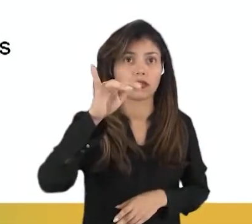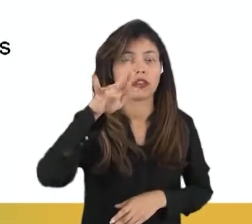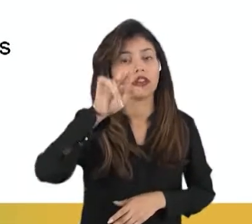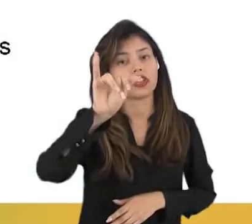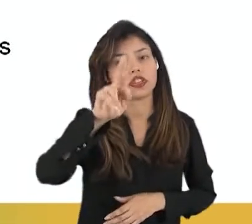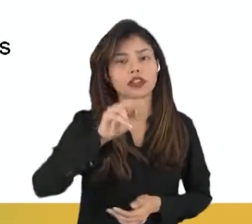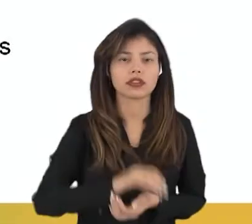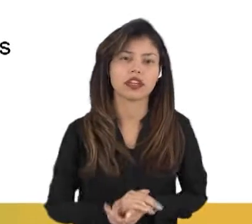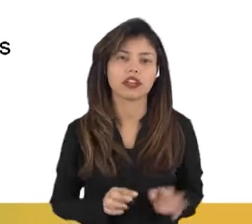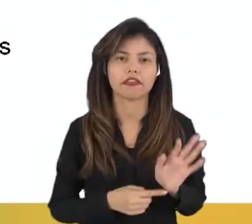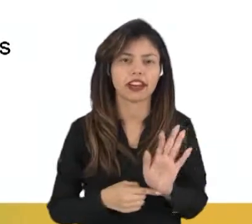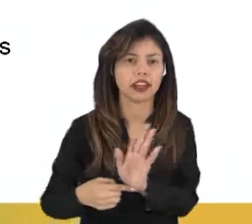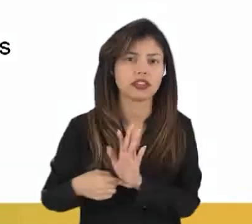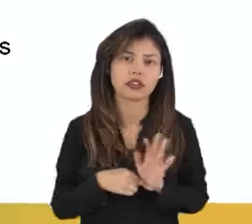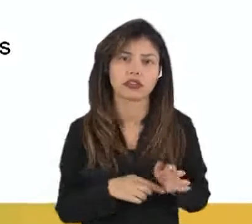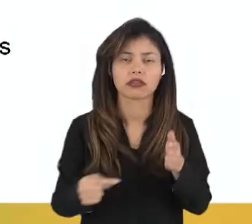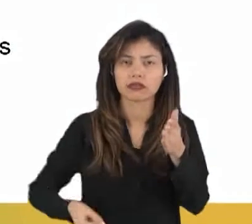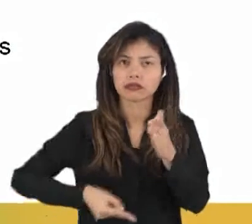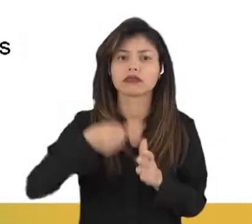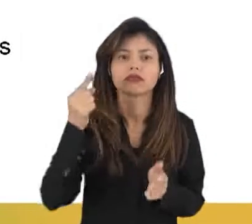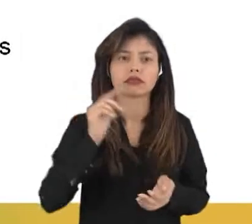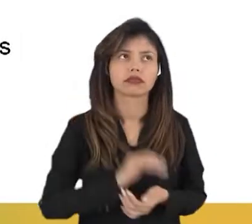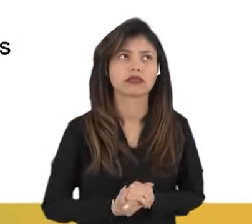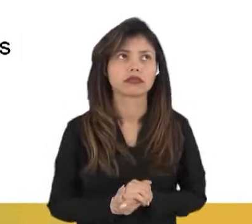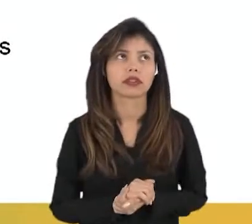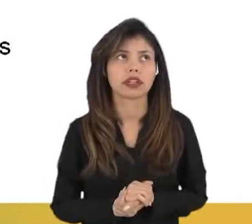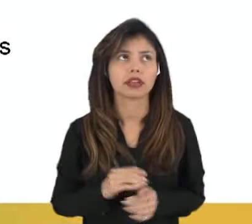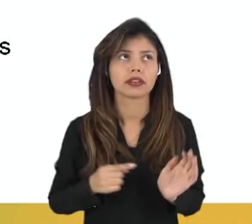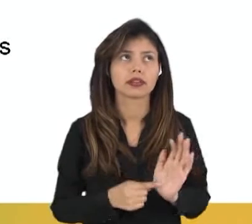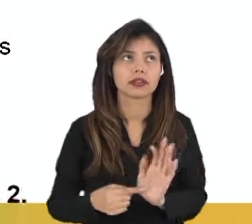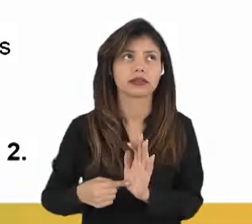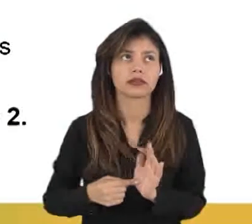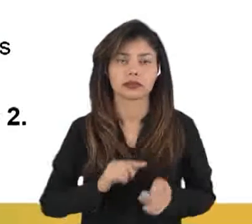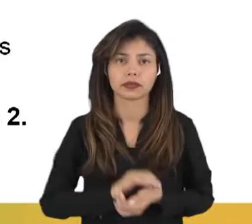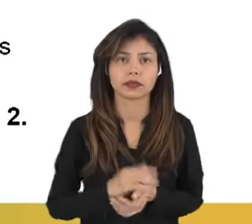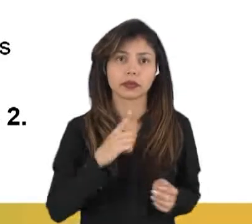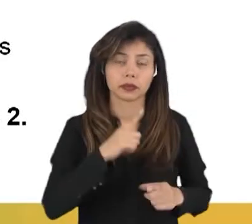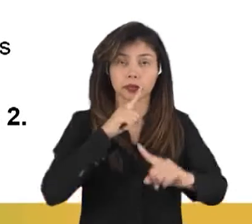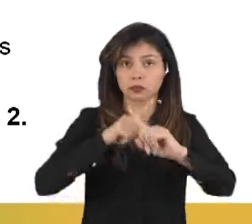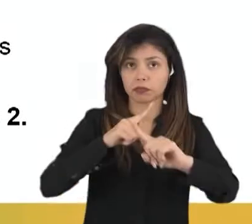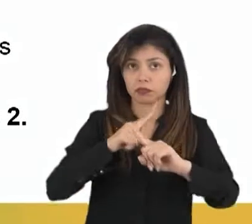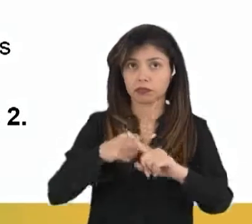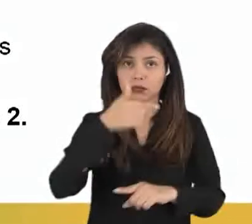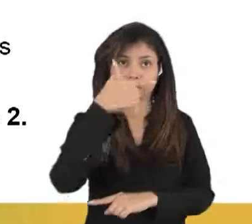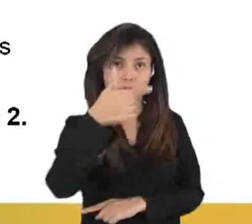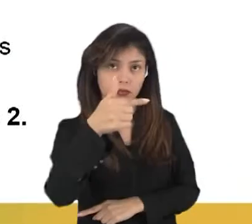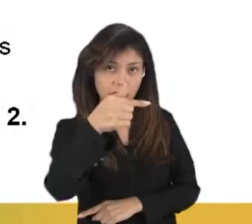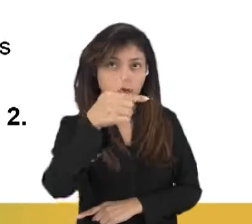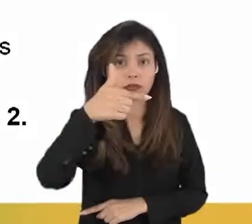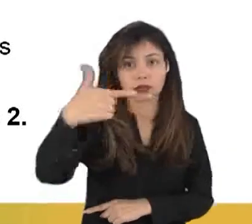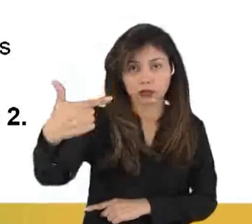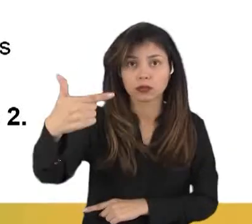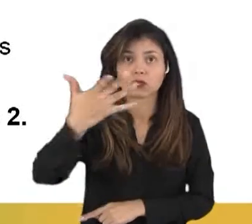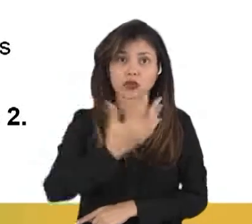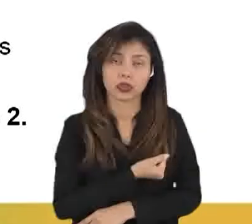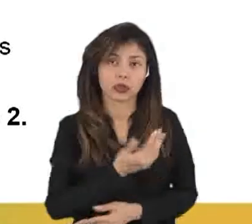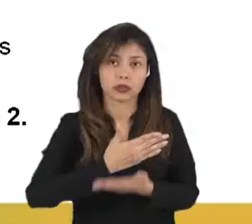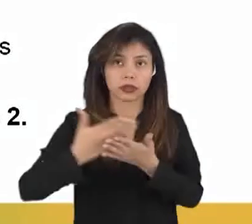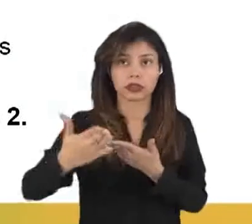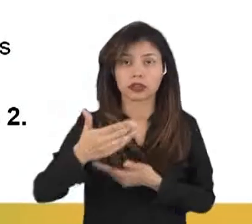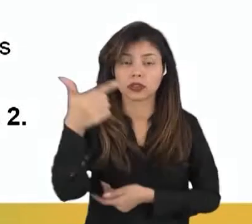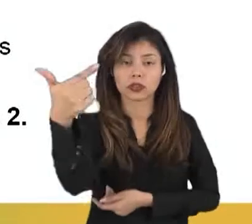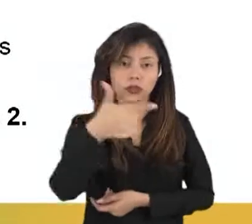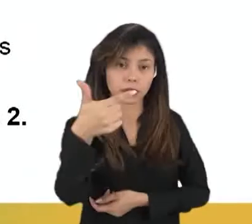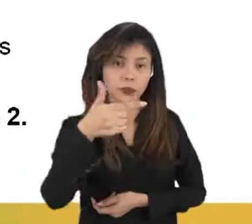terceiro dígito, nós temos apenas 8 possibilidades. Fazendo essa multiplicação, nós temos 72 números que iniciam com o